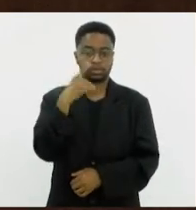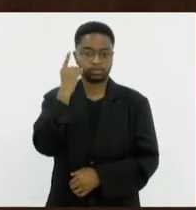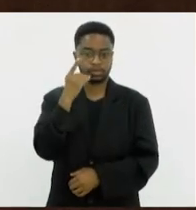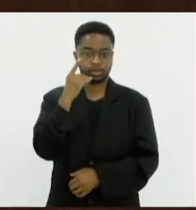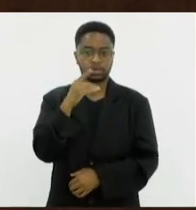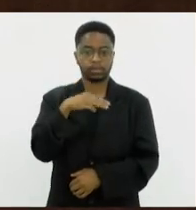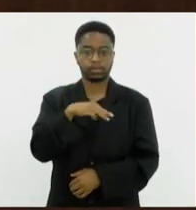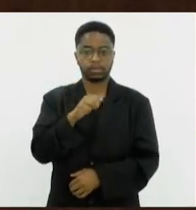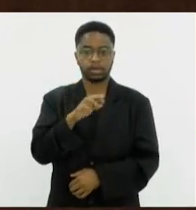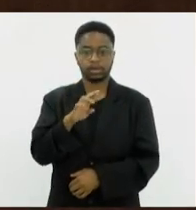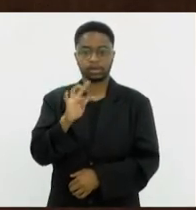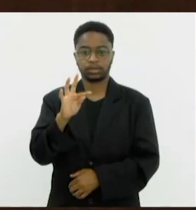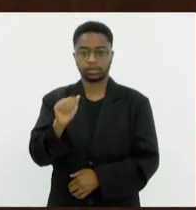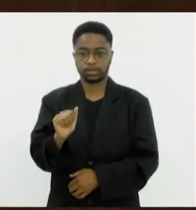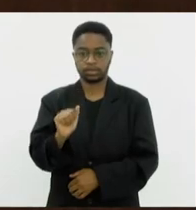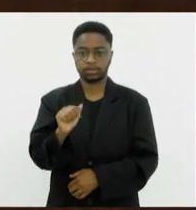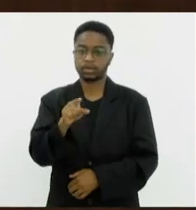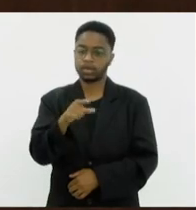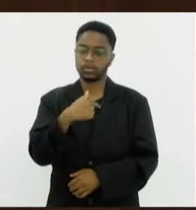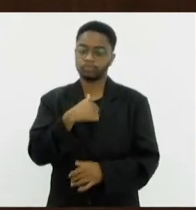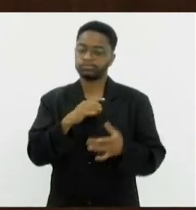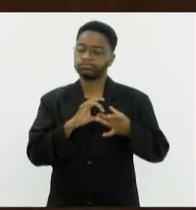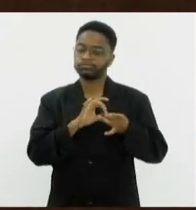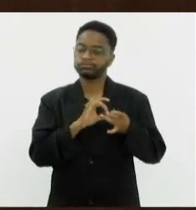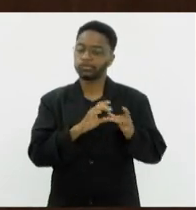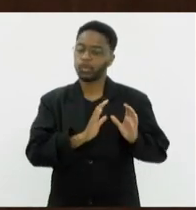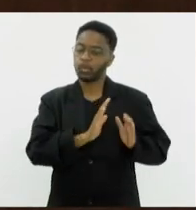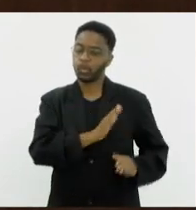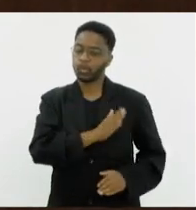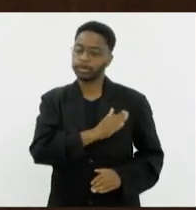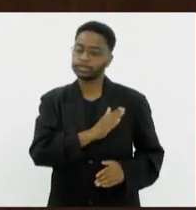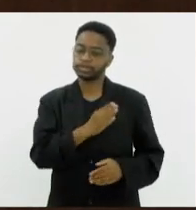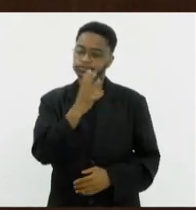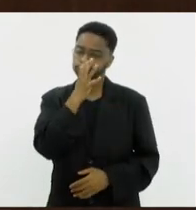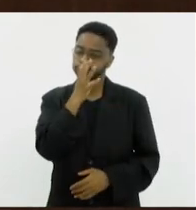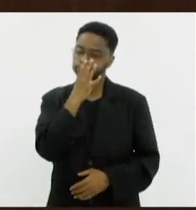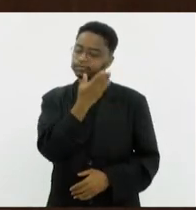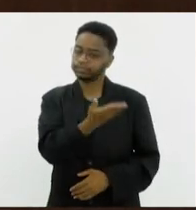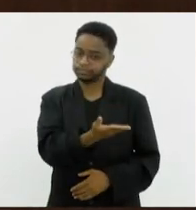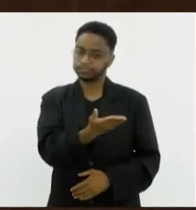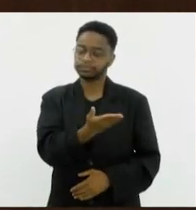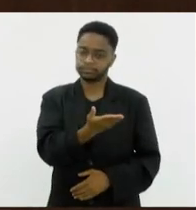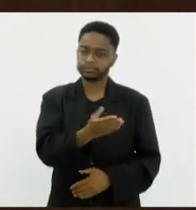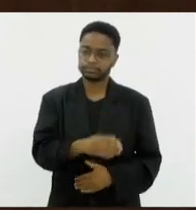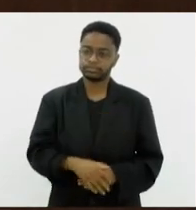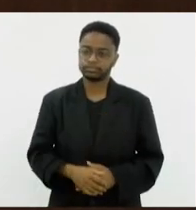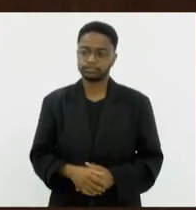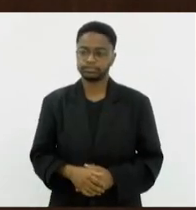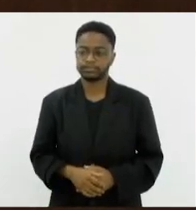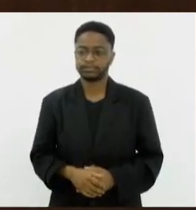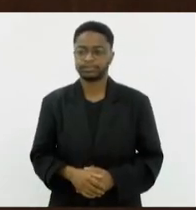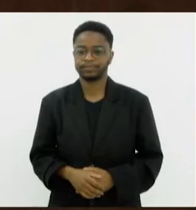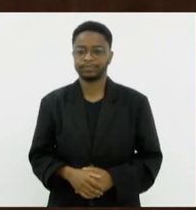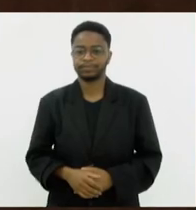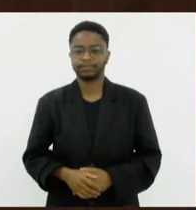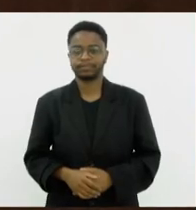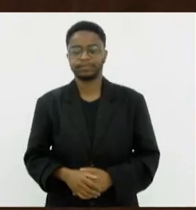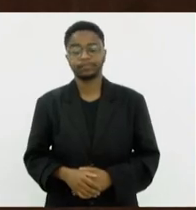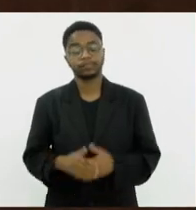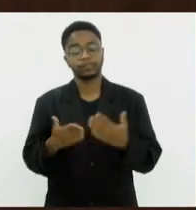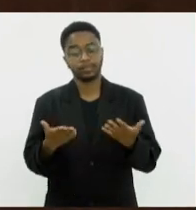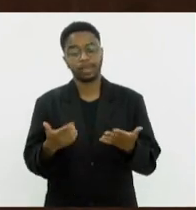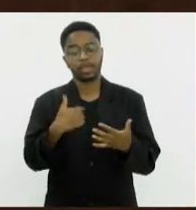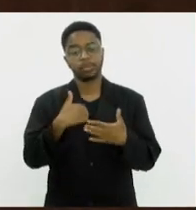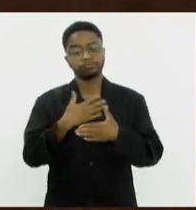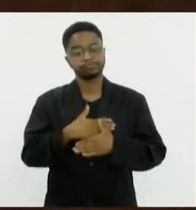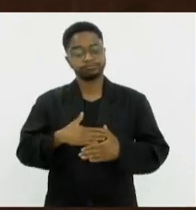Vossa Excelência sabe, Vossa Excelência mora no meu coração. A minha admiração por Vossa Excelência é enorme. Eu tive a